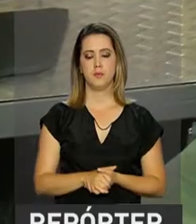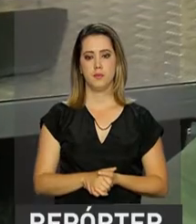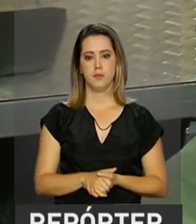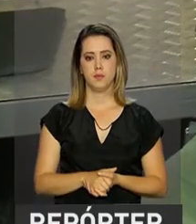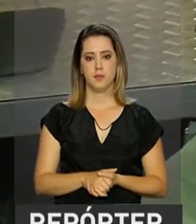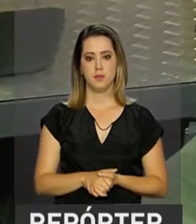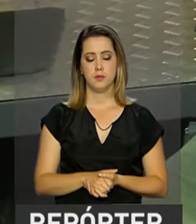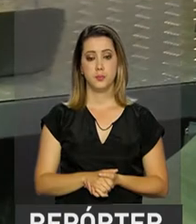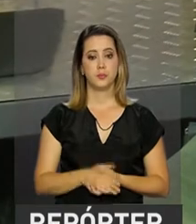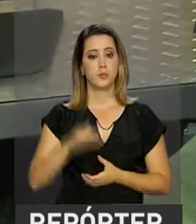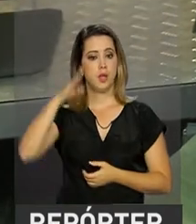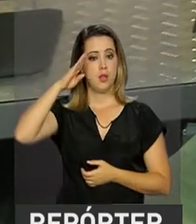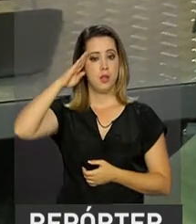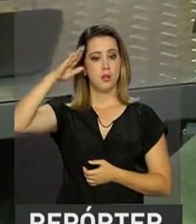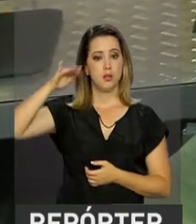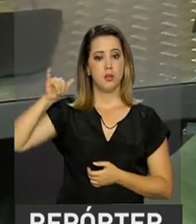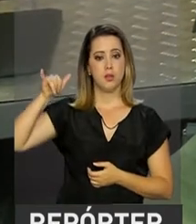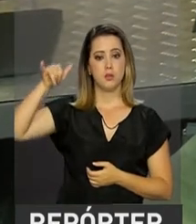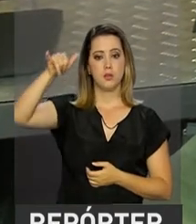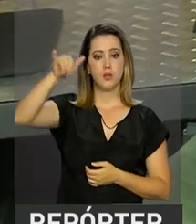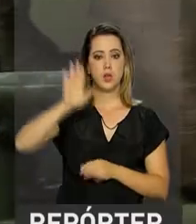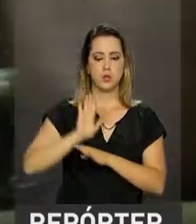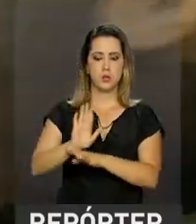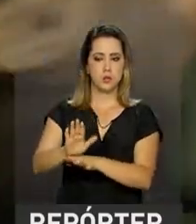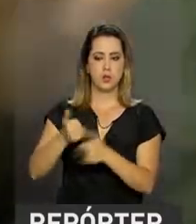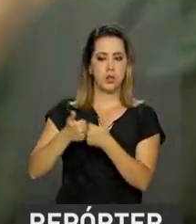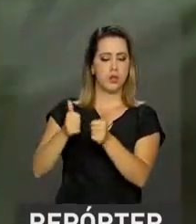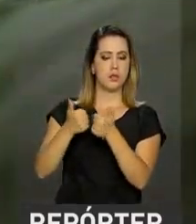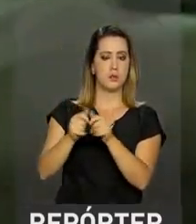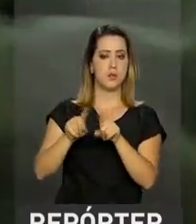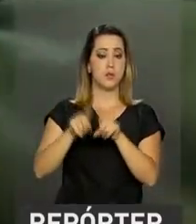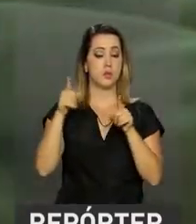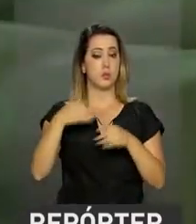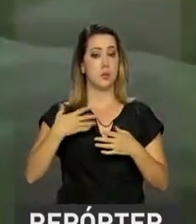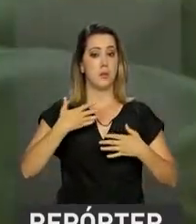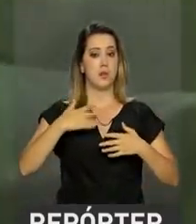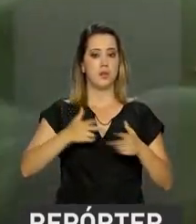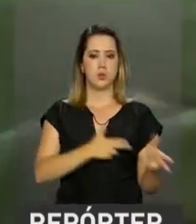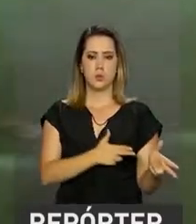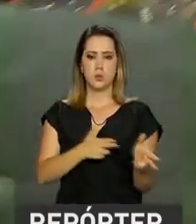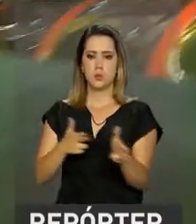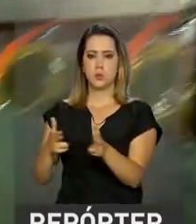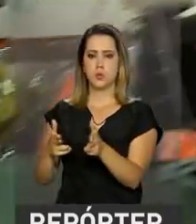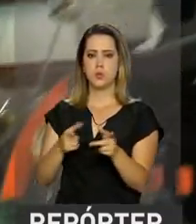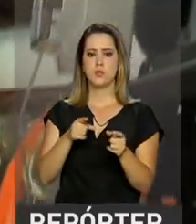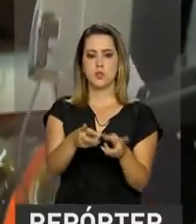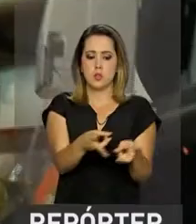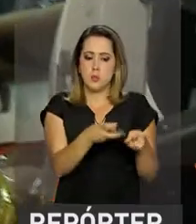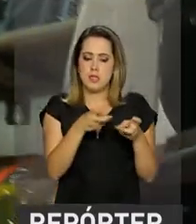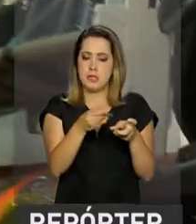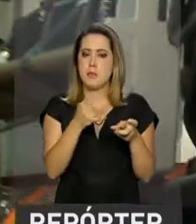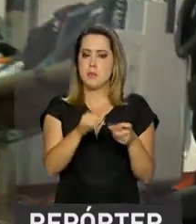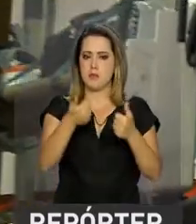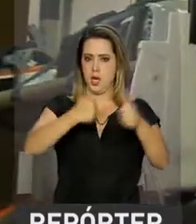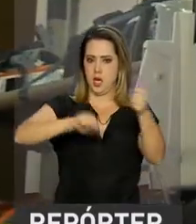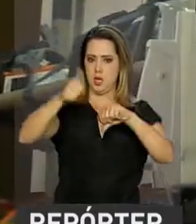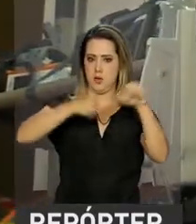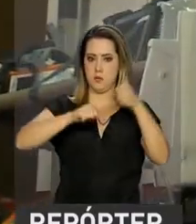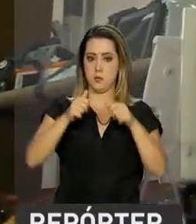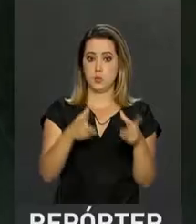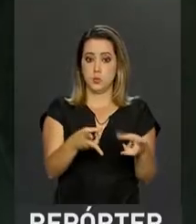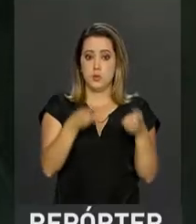aeronáutica ajuda no transporte da vítima já o exército expõe detectores químicos para reconhecer e identificar